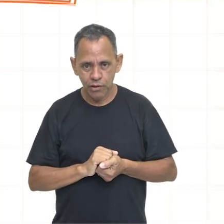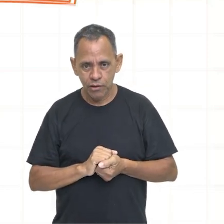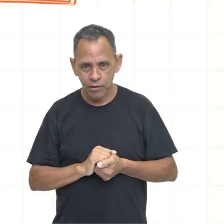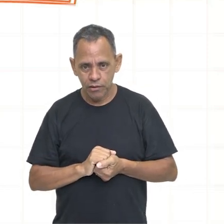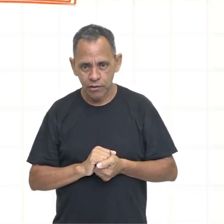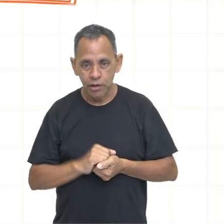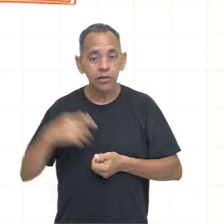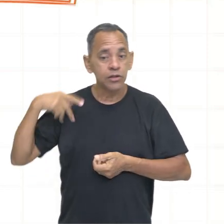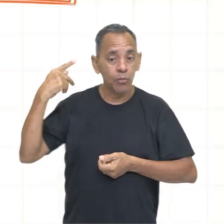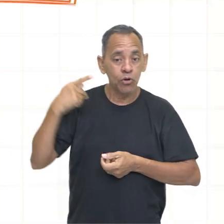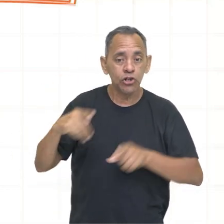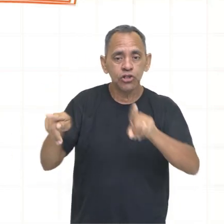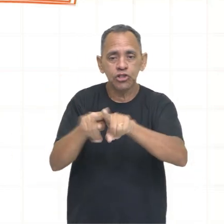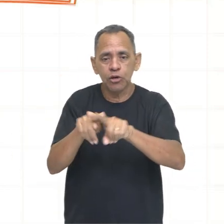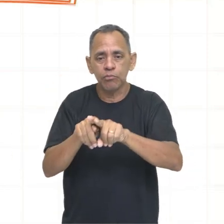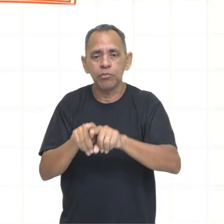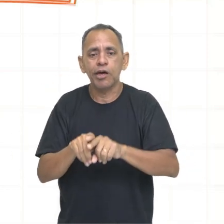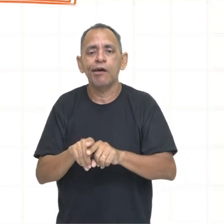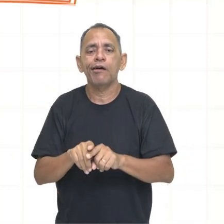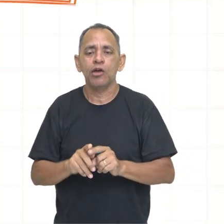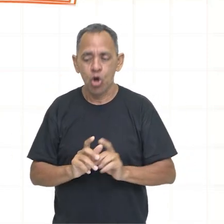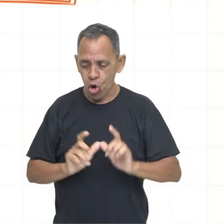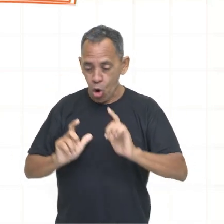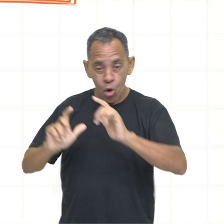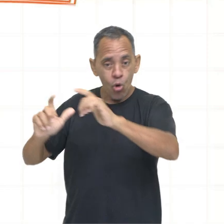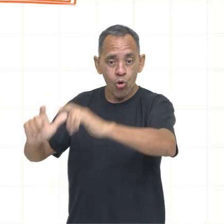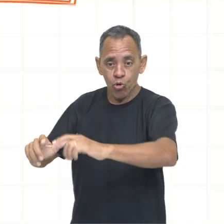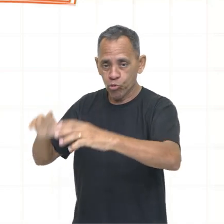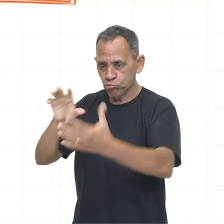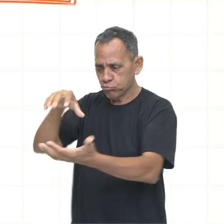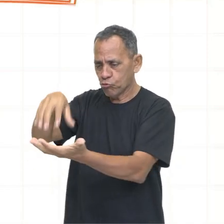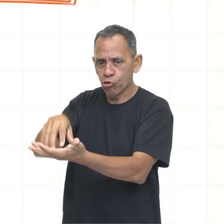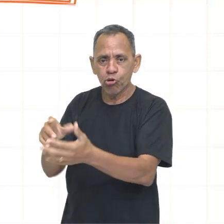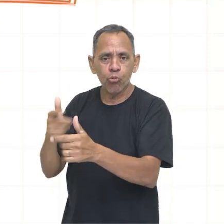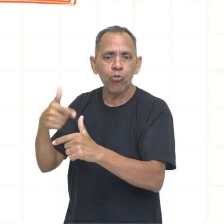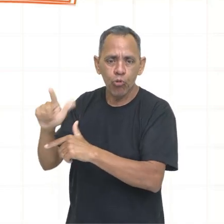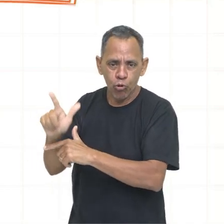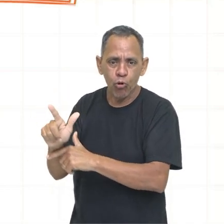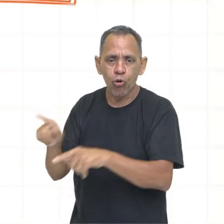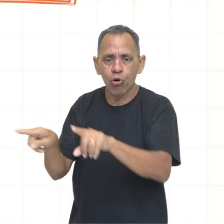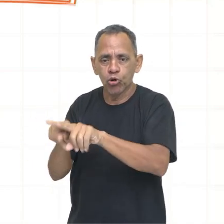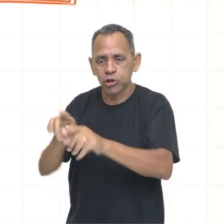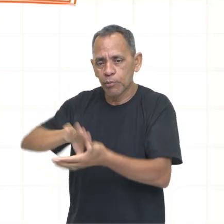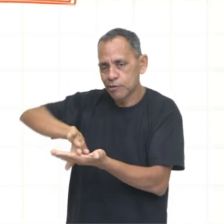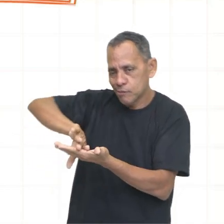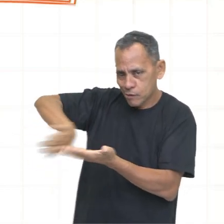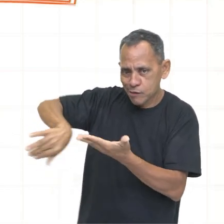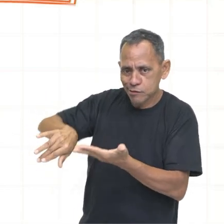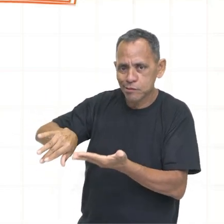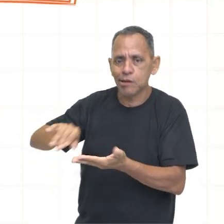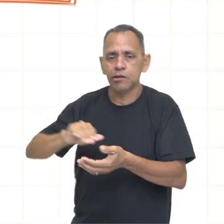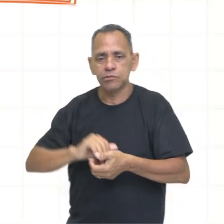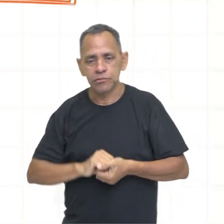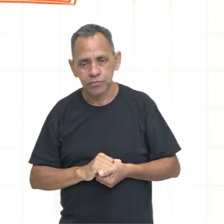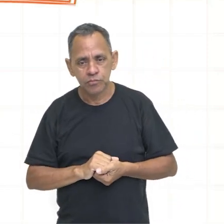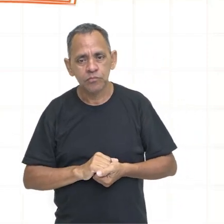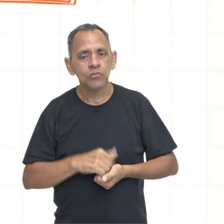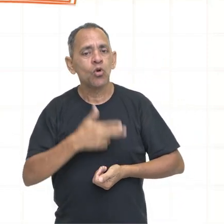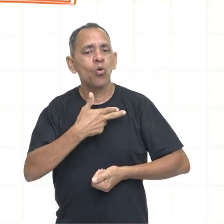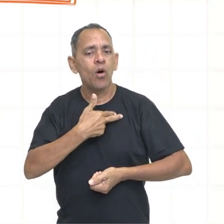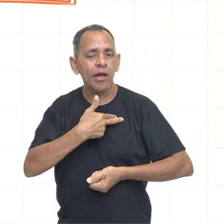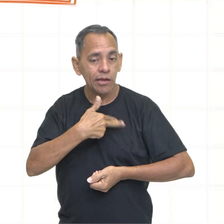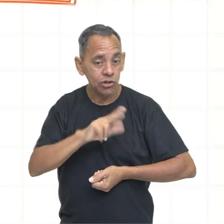eles fossem retirados da sociedade italiana. Observaremos também a questão religiosa dentro